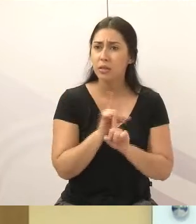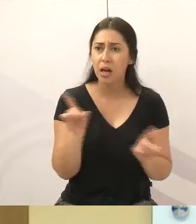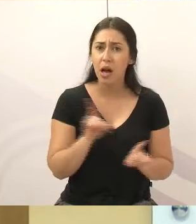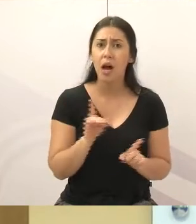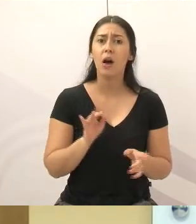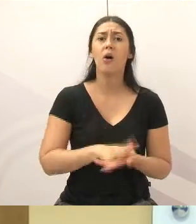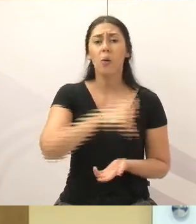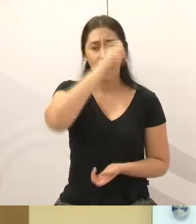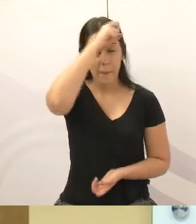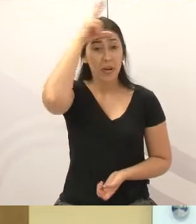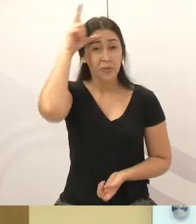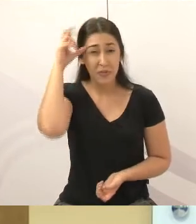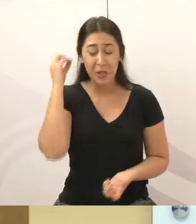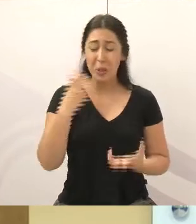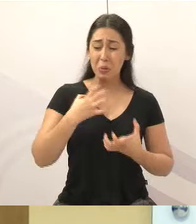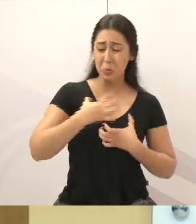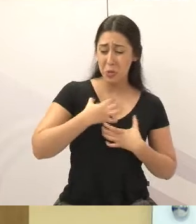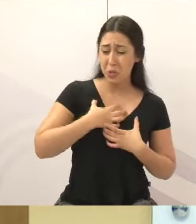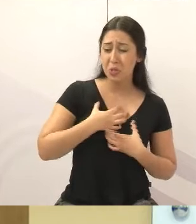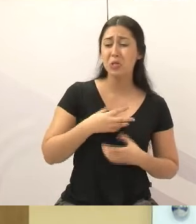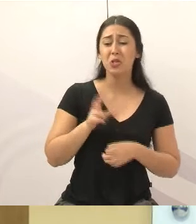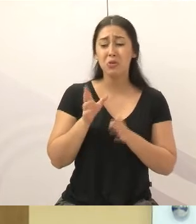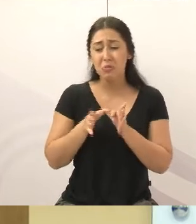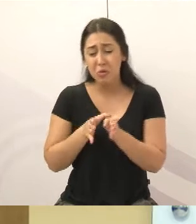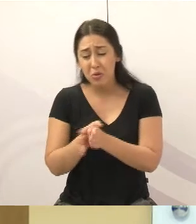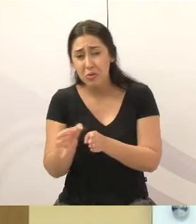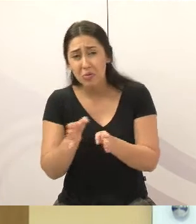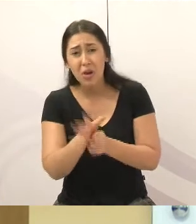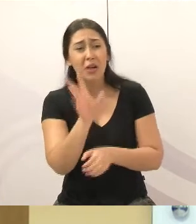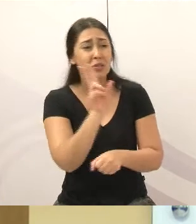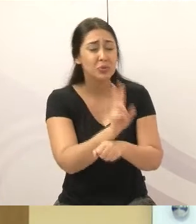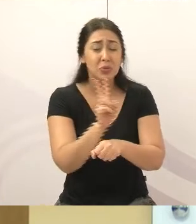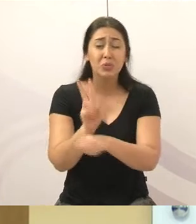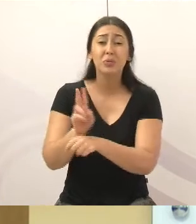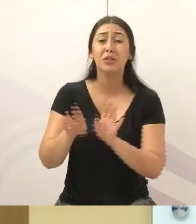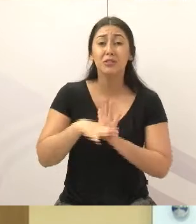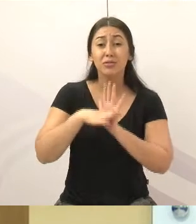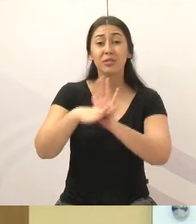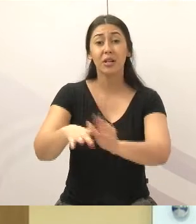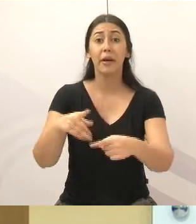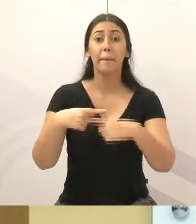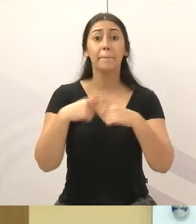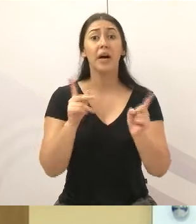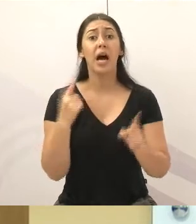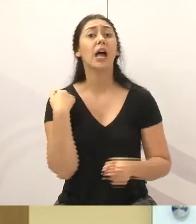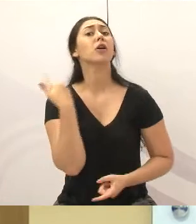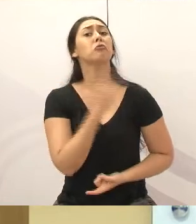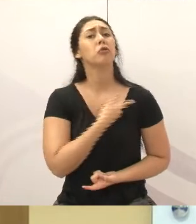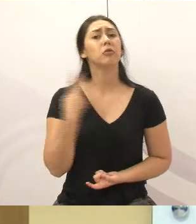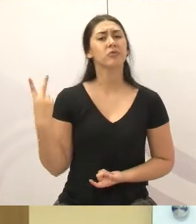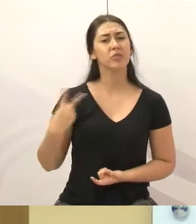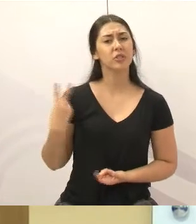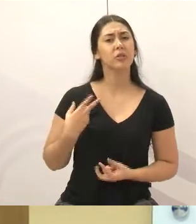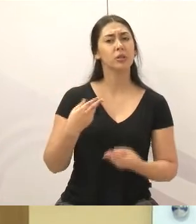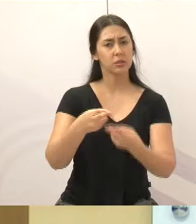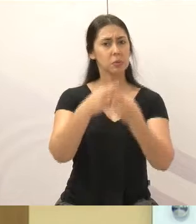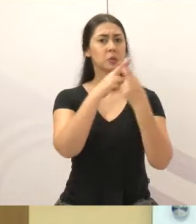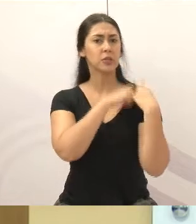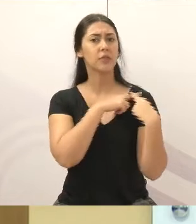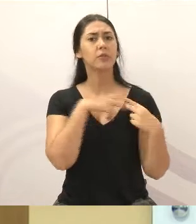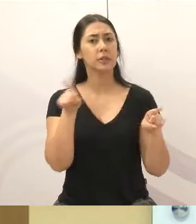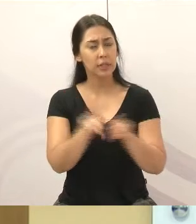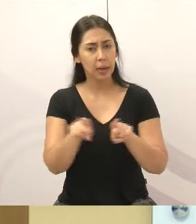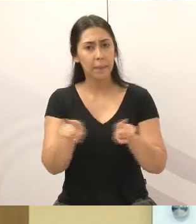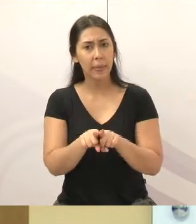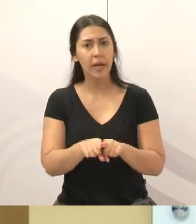extremamente sensível, tem proposto vários projetos em relação à vulnerabilidade social, mas, poxa, qual é a nossa responsabilidade? A responsabilidade é